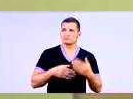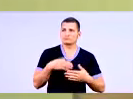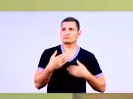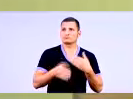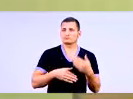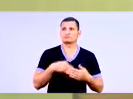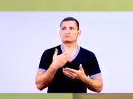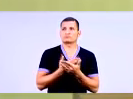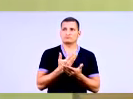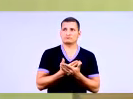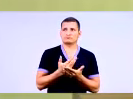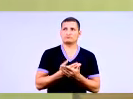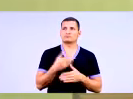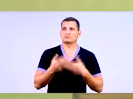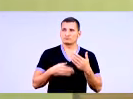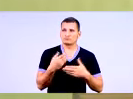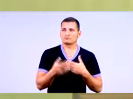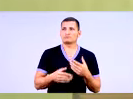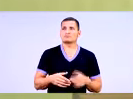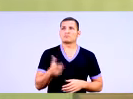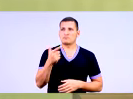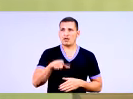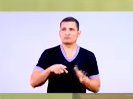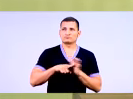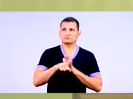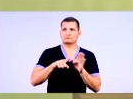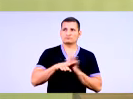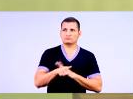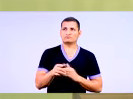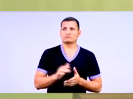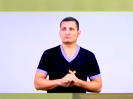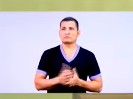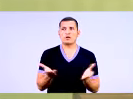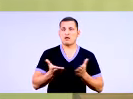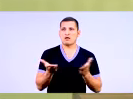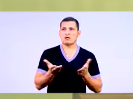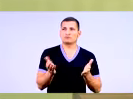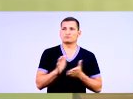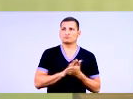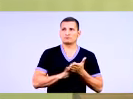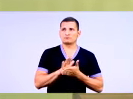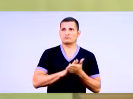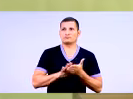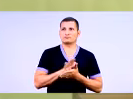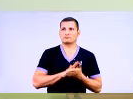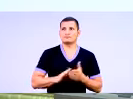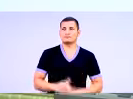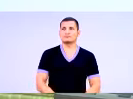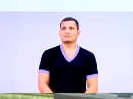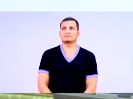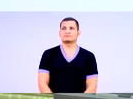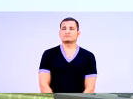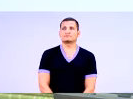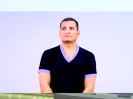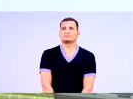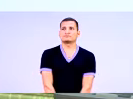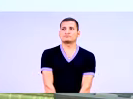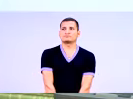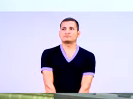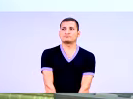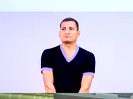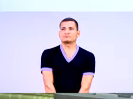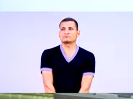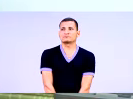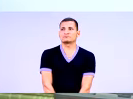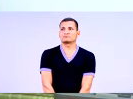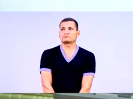aula, que surgirão mais perguntas. Por enquanto, eles estão só apreensivos, né, esperando. Ok,